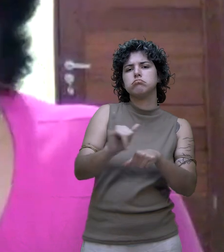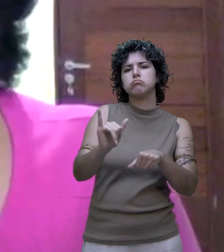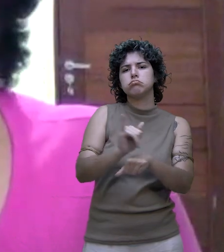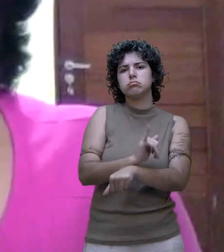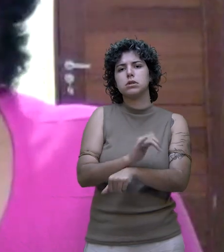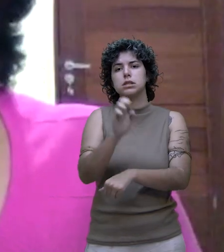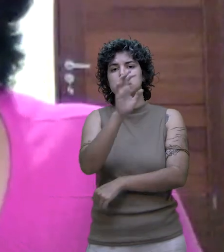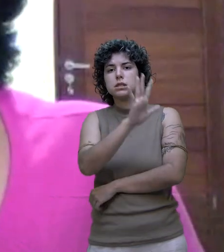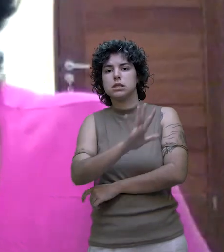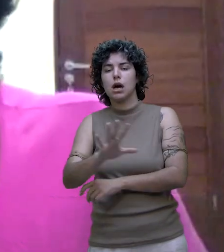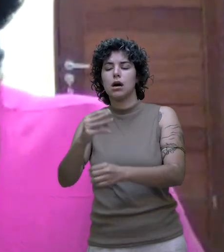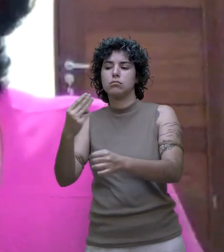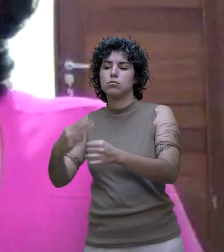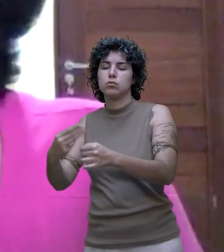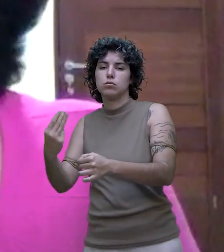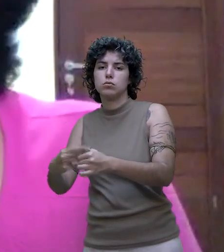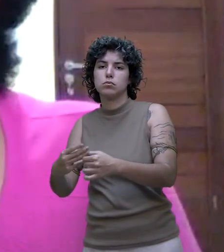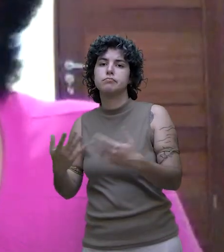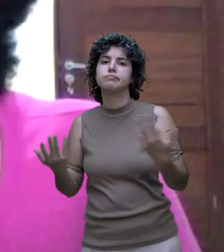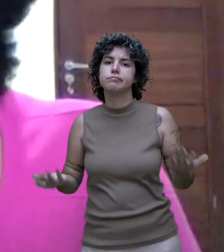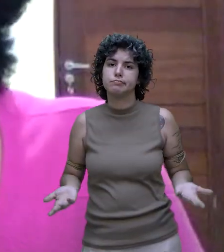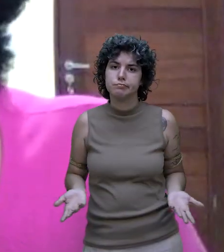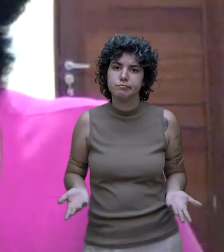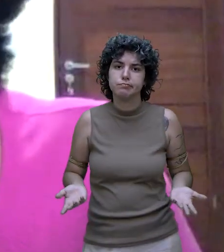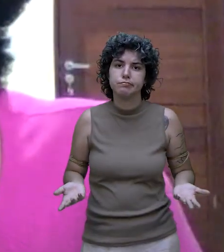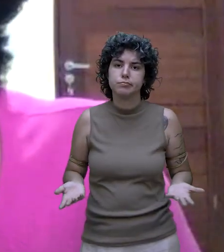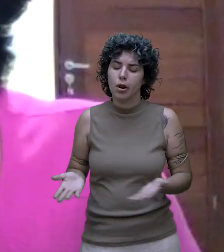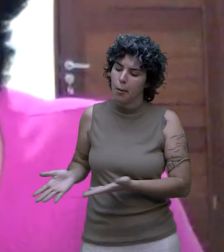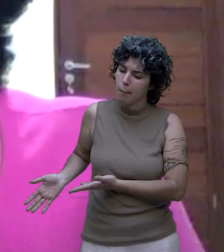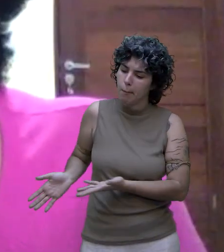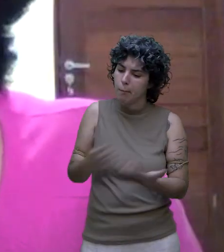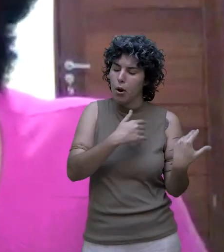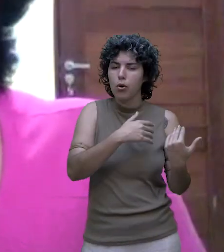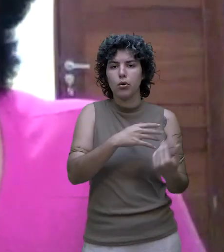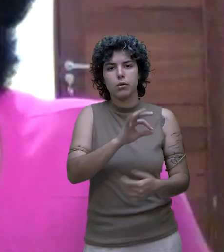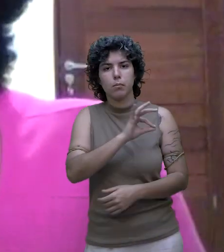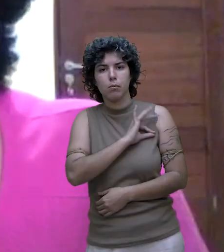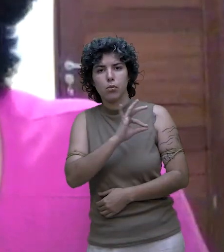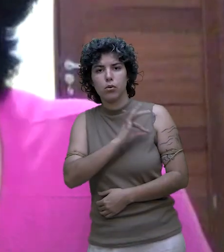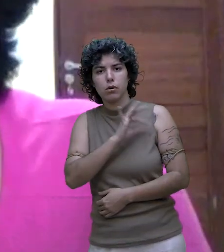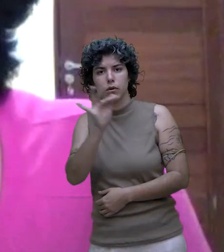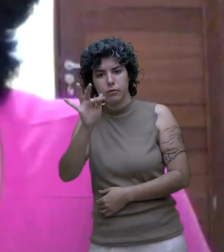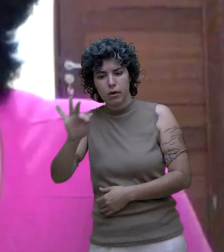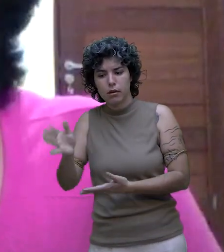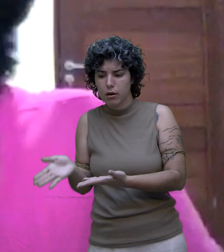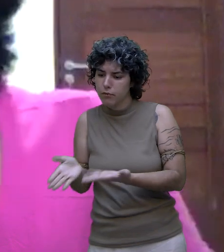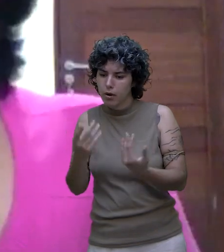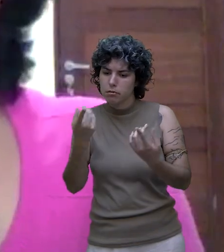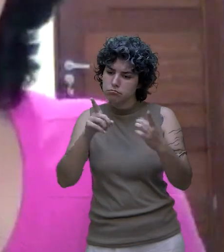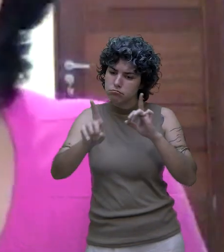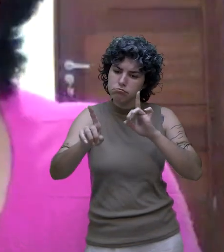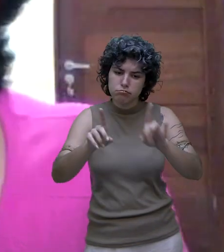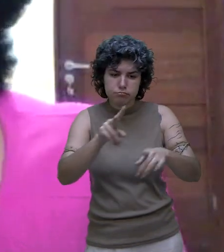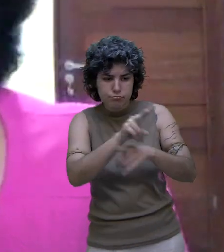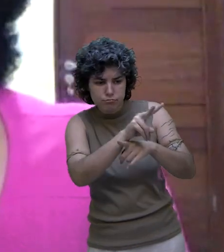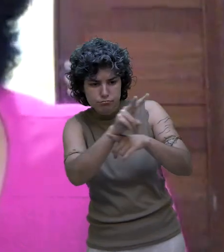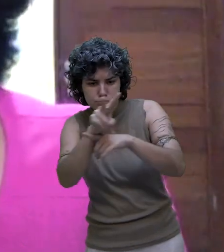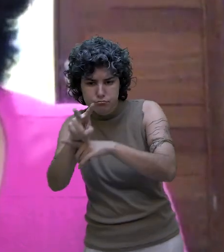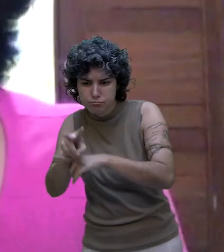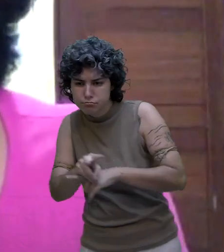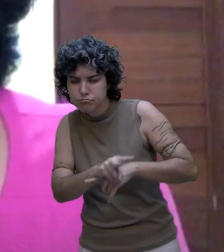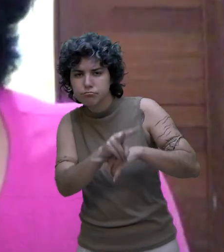estados e municípios. Por que não fiscaliza? Bota a Polícia Federal. Para mim, eu tô, cara, fez errado, bota a Polícia Federal